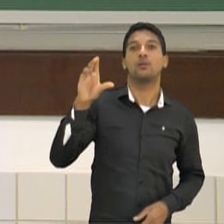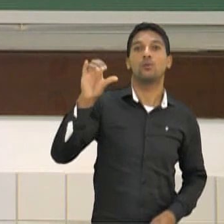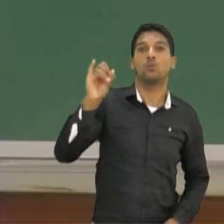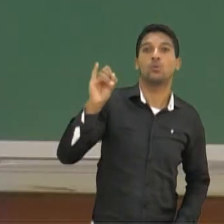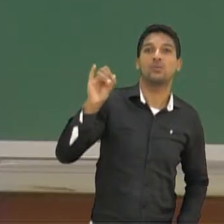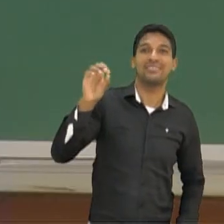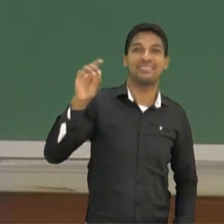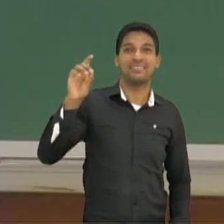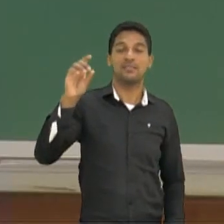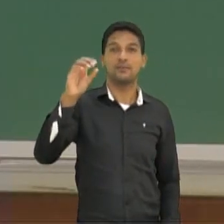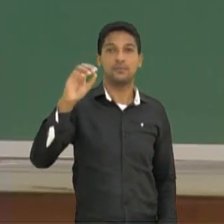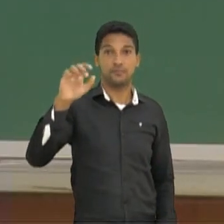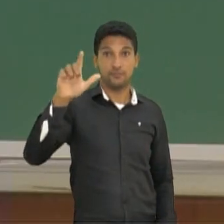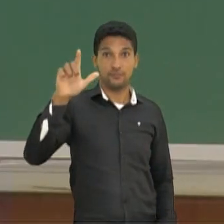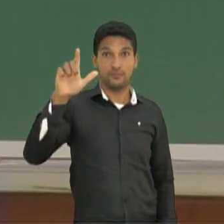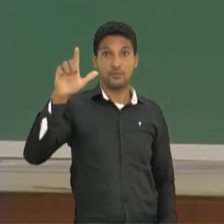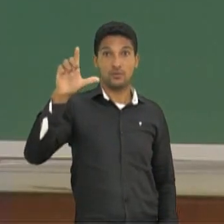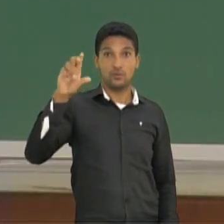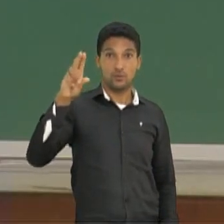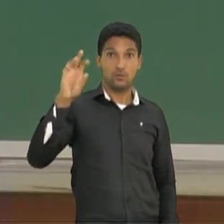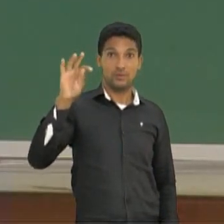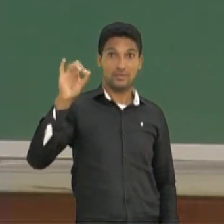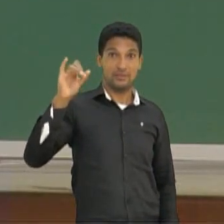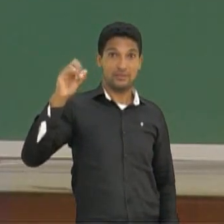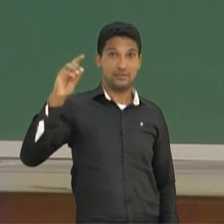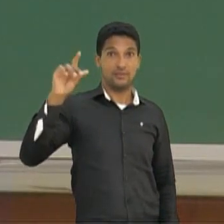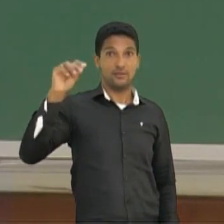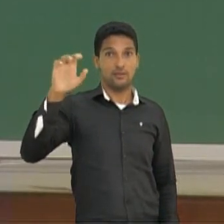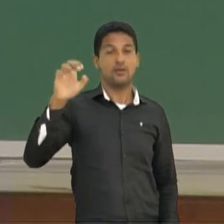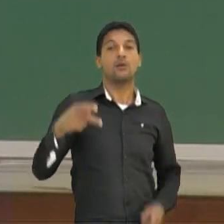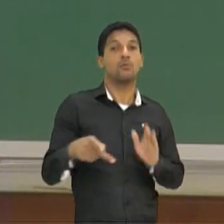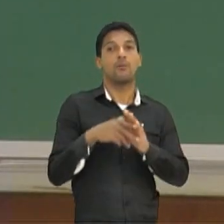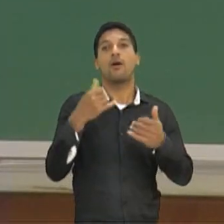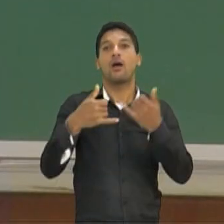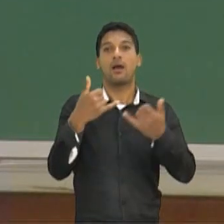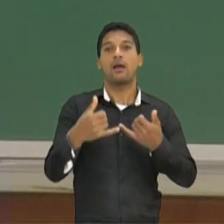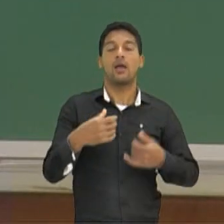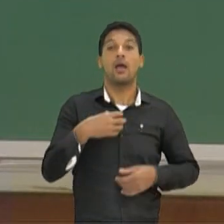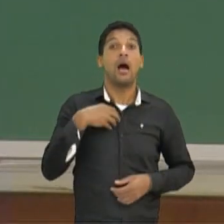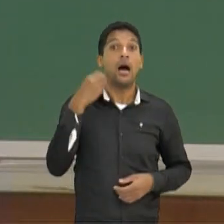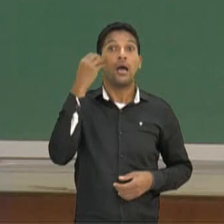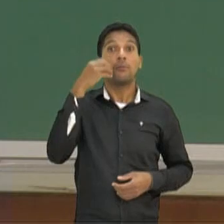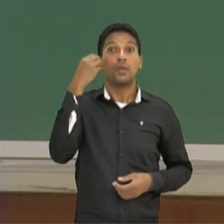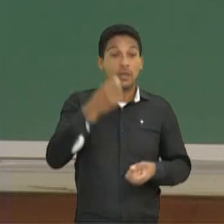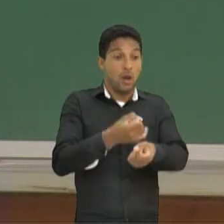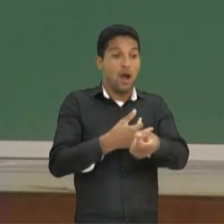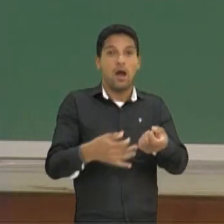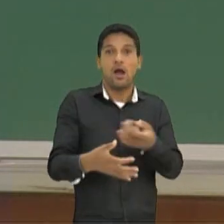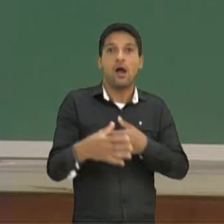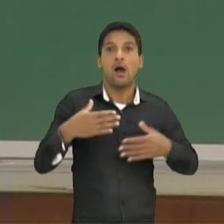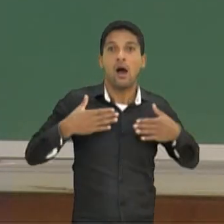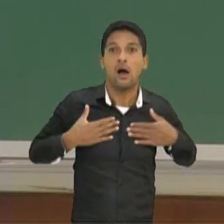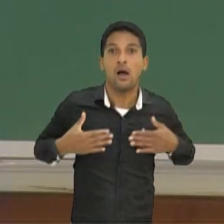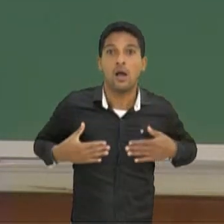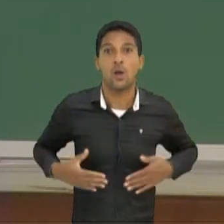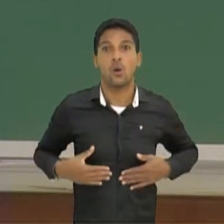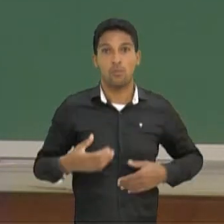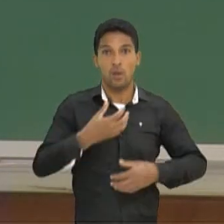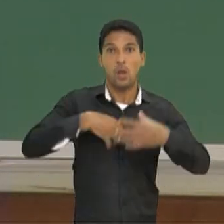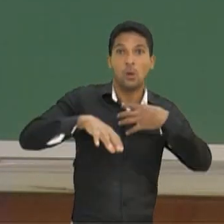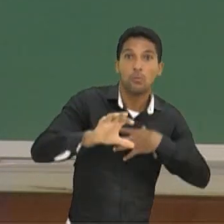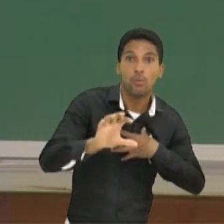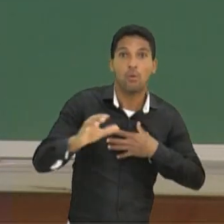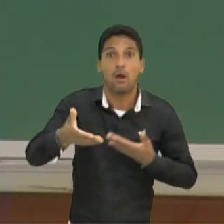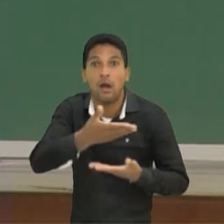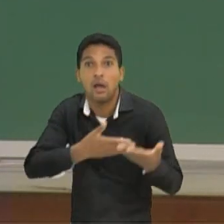de improvisação, né? Então, ações de improviso, experimentando novas sensações no corpo do praticante, né? Então essa